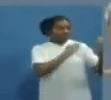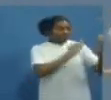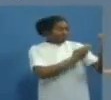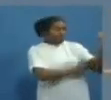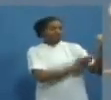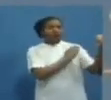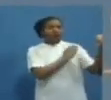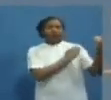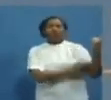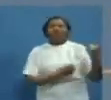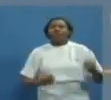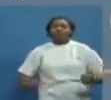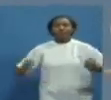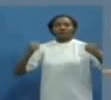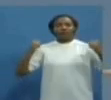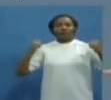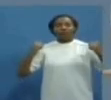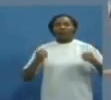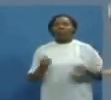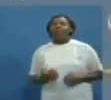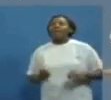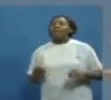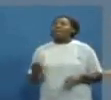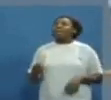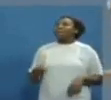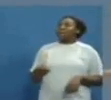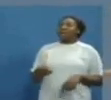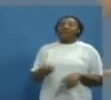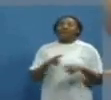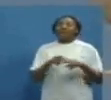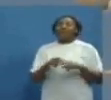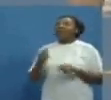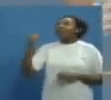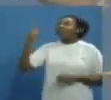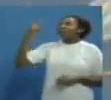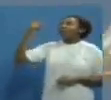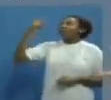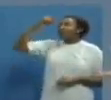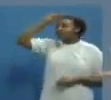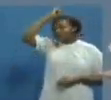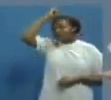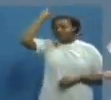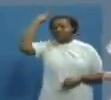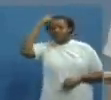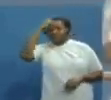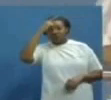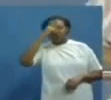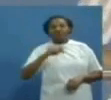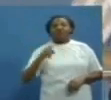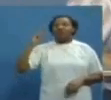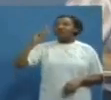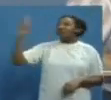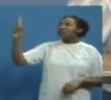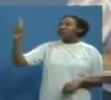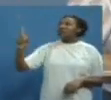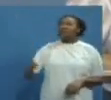robustecidos pelo Espírito em vista do crescimento do vosso homem interior. Isso é